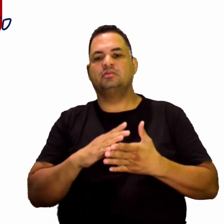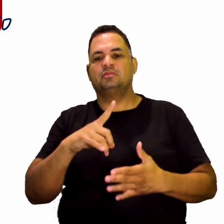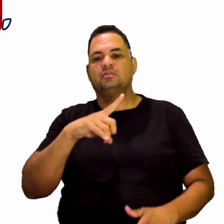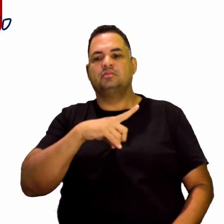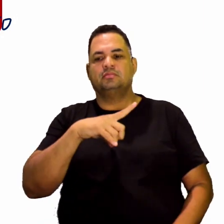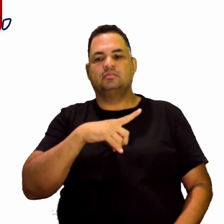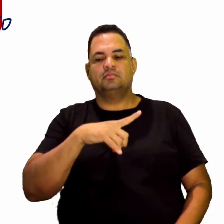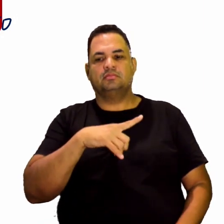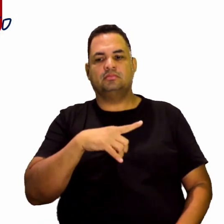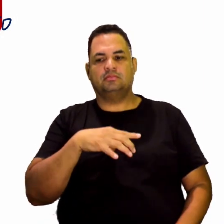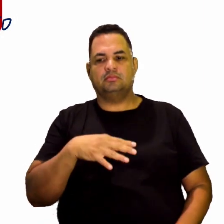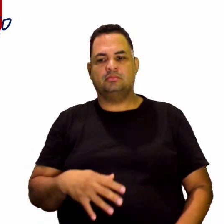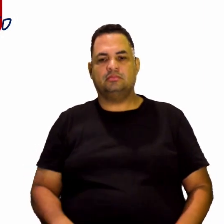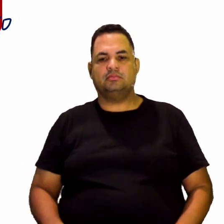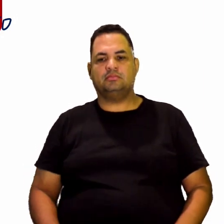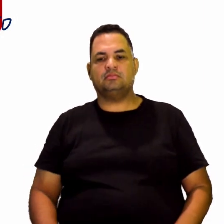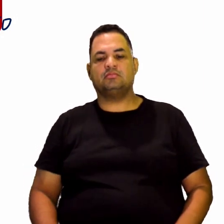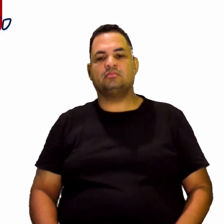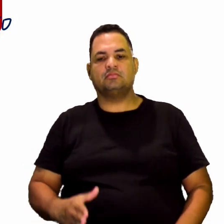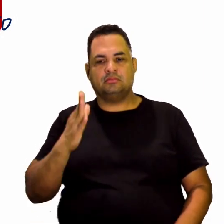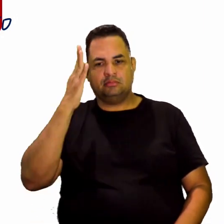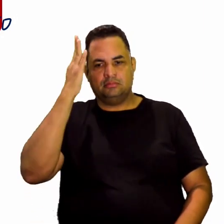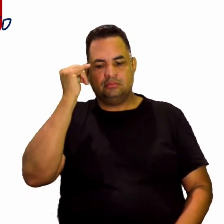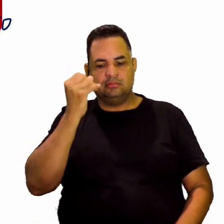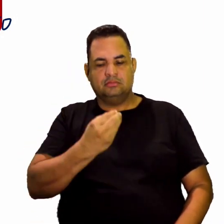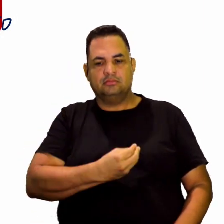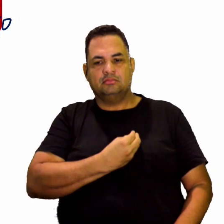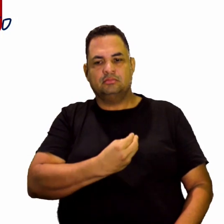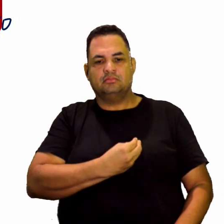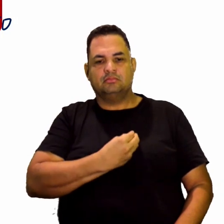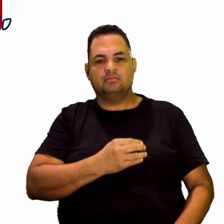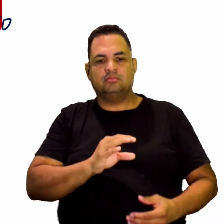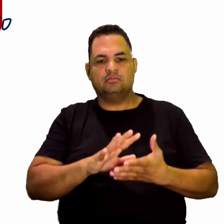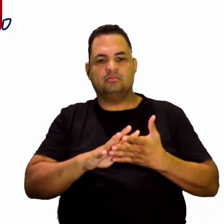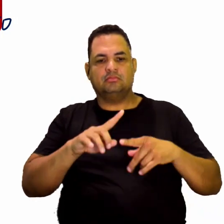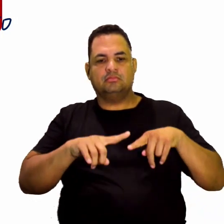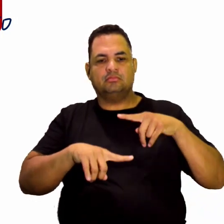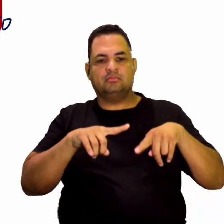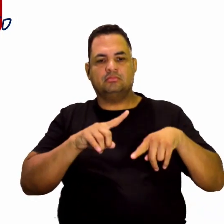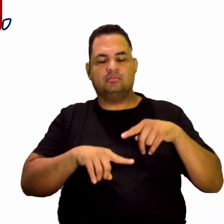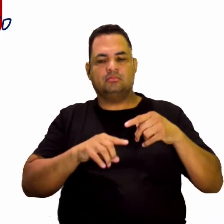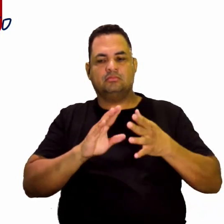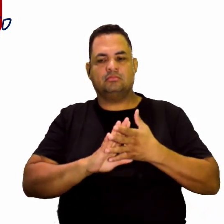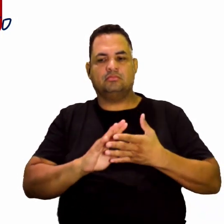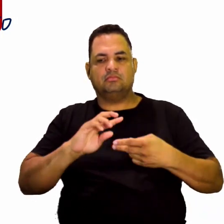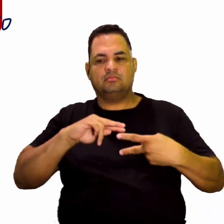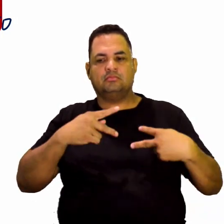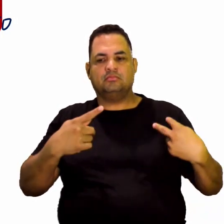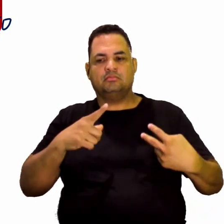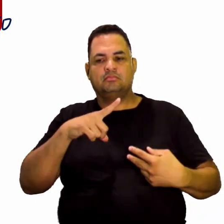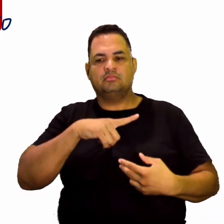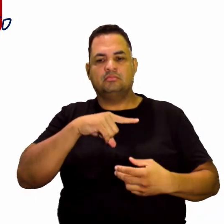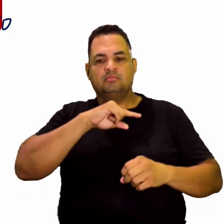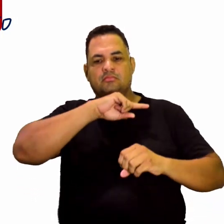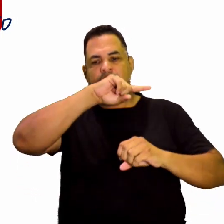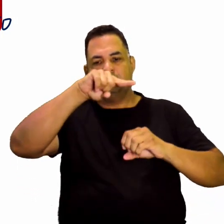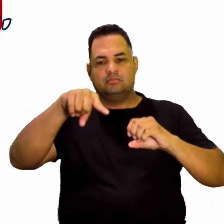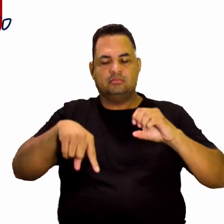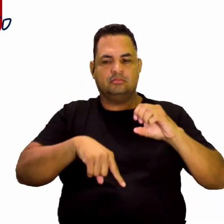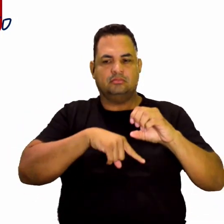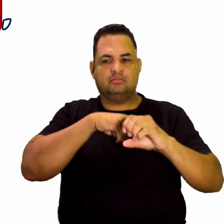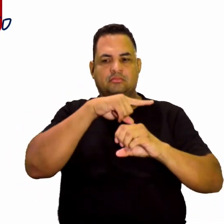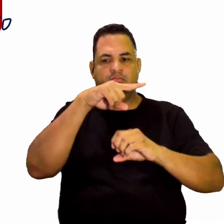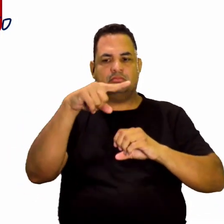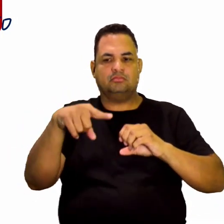você tem uma região onde você sabe que está presente o material genético, mas você não tem um envoltório,